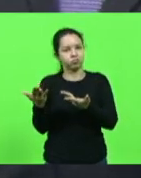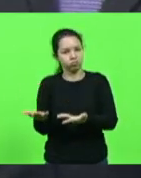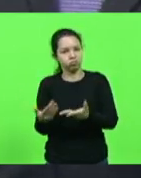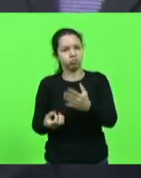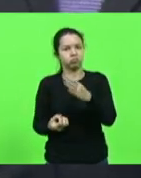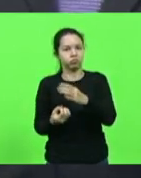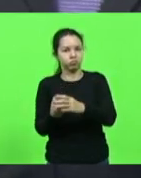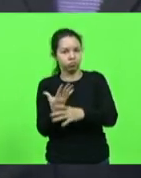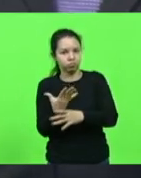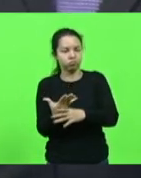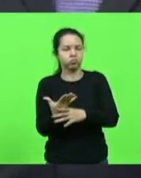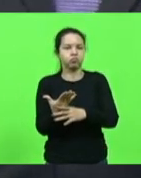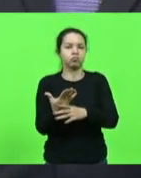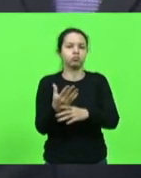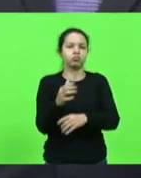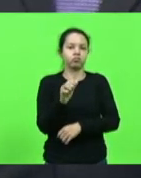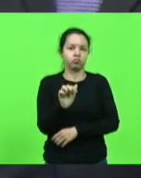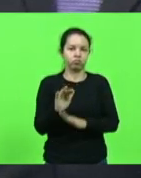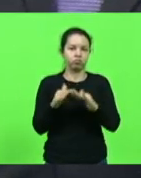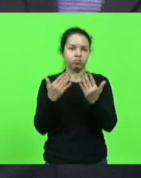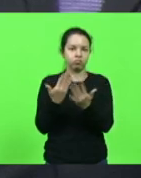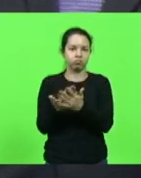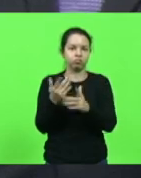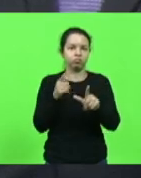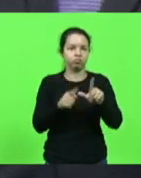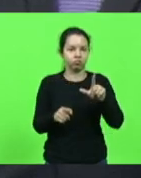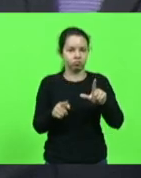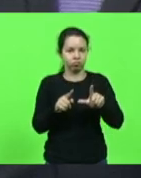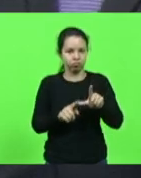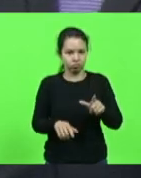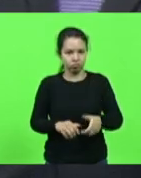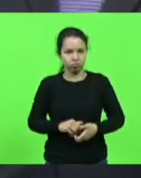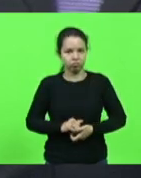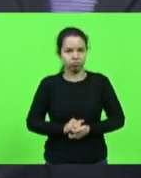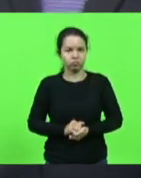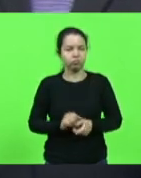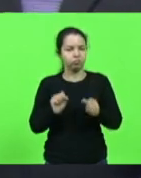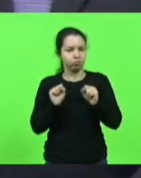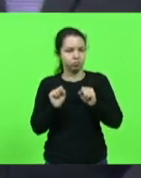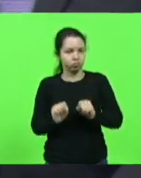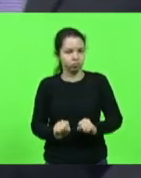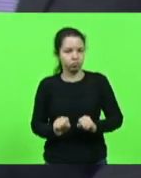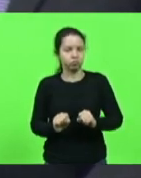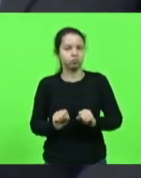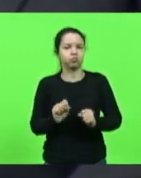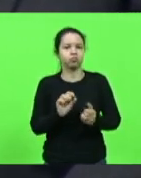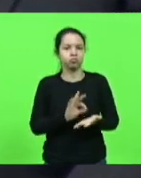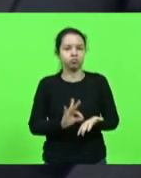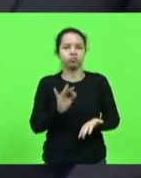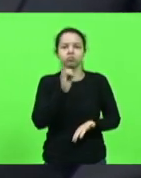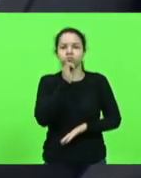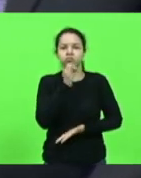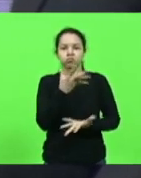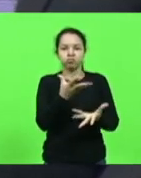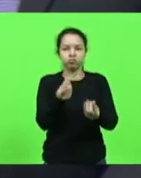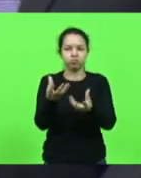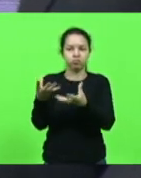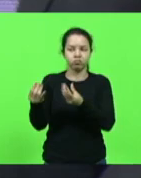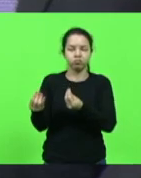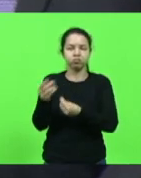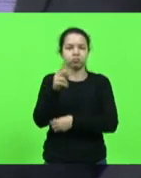fundadores e titulares da academia. Podemos destacar os muitos professores,